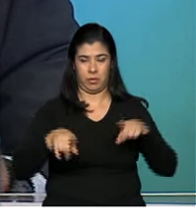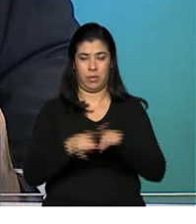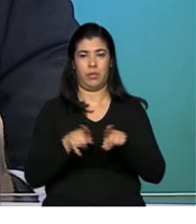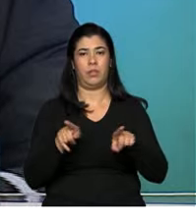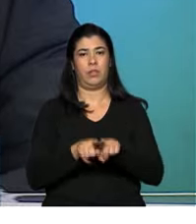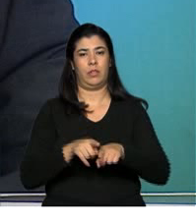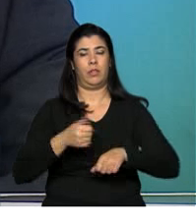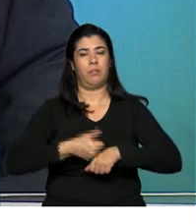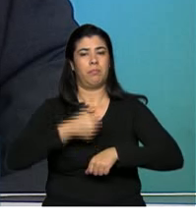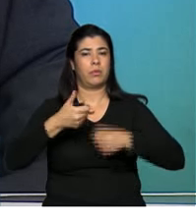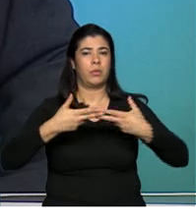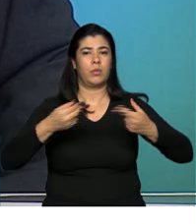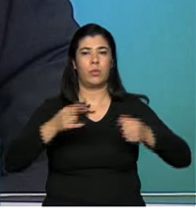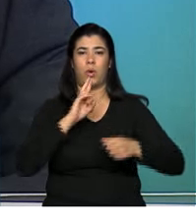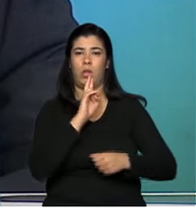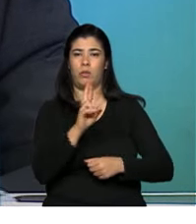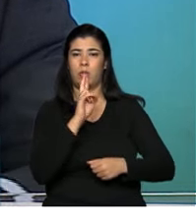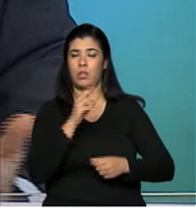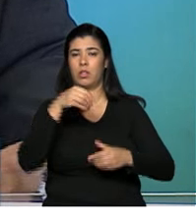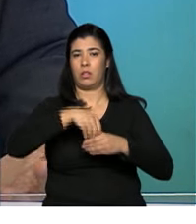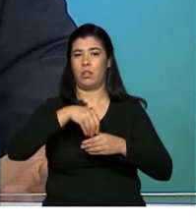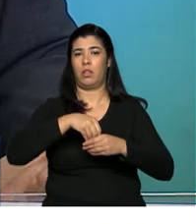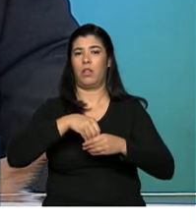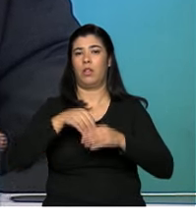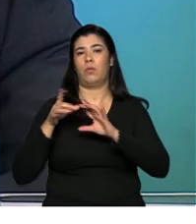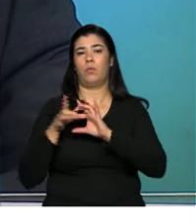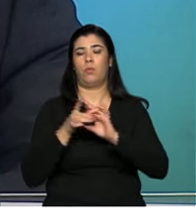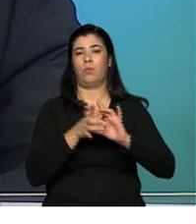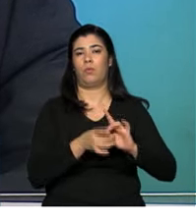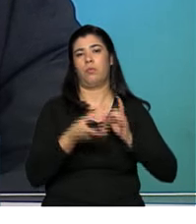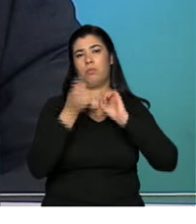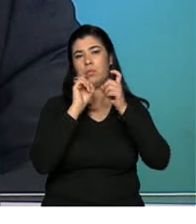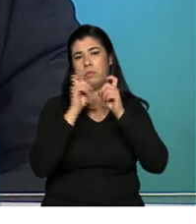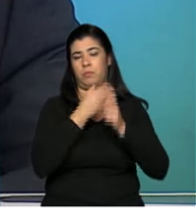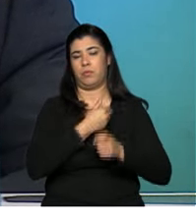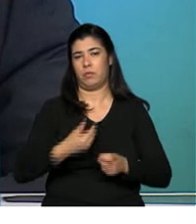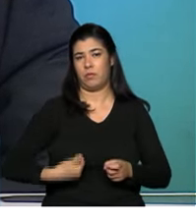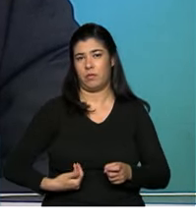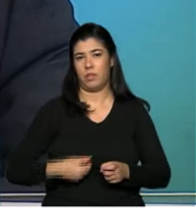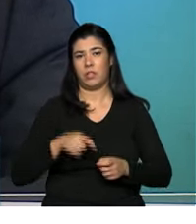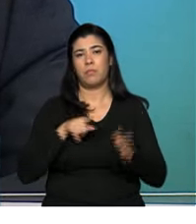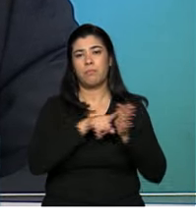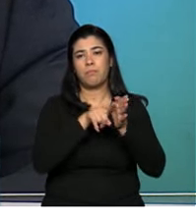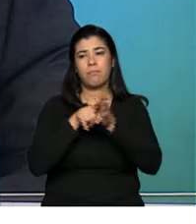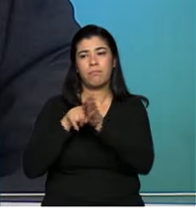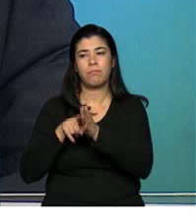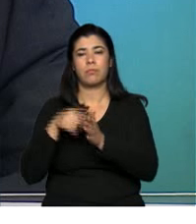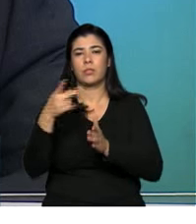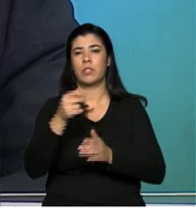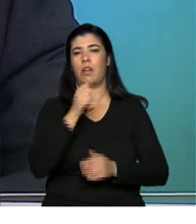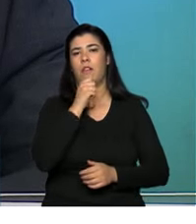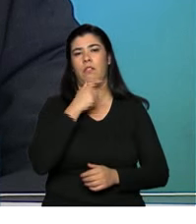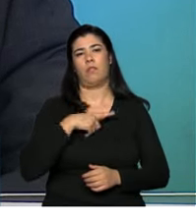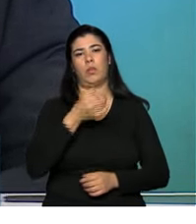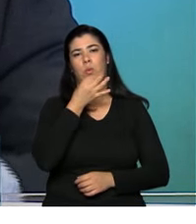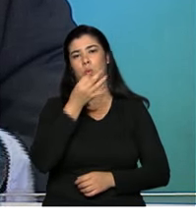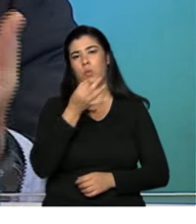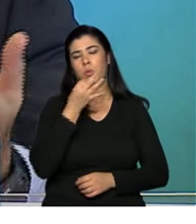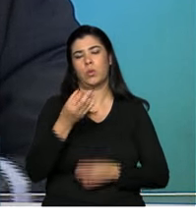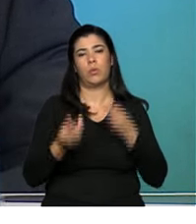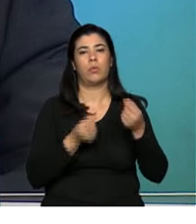eficiência eh da máquina pública que nós precisamos ouvir todos os envolvidos então não tenho nenhuma sugestão não